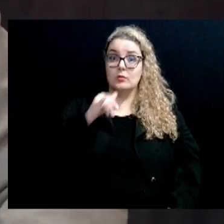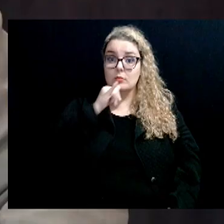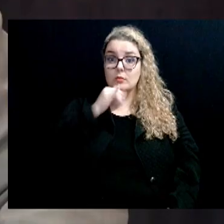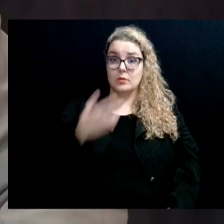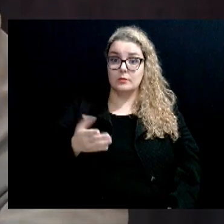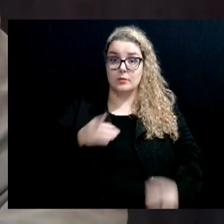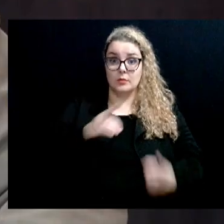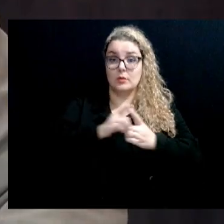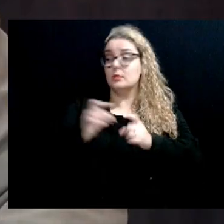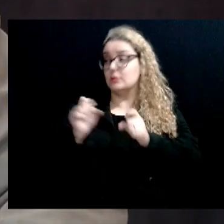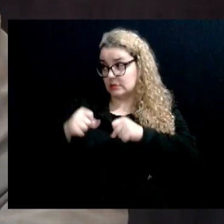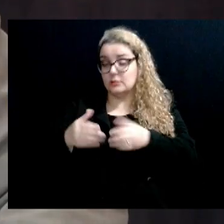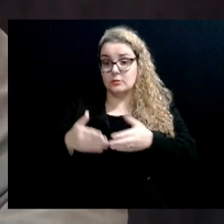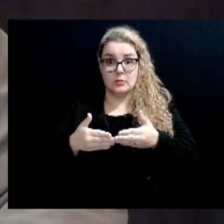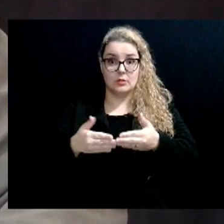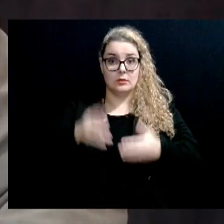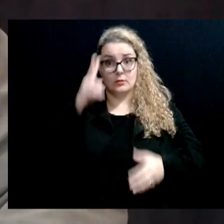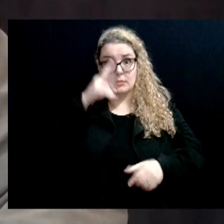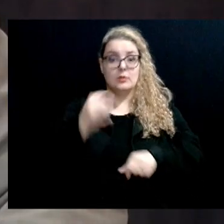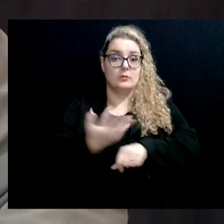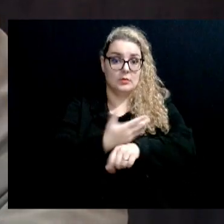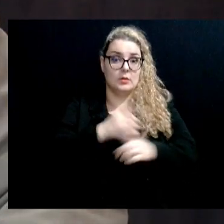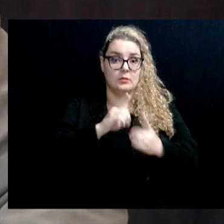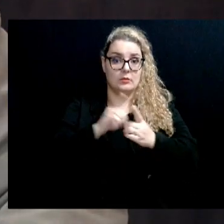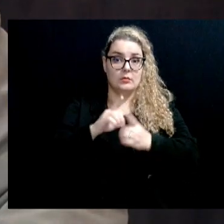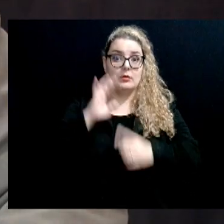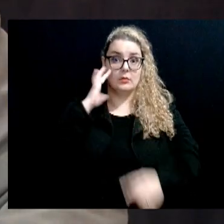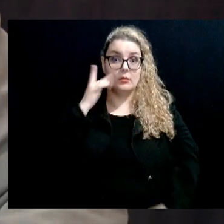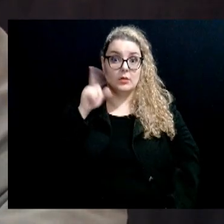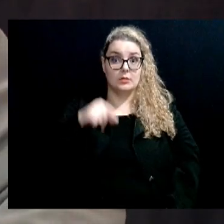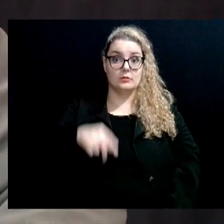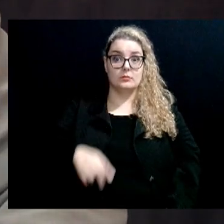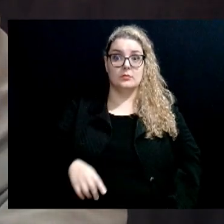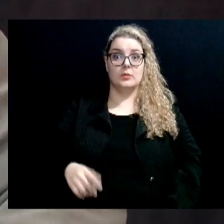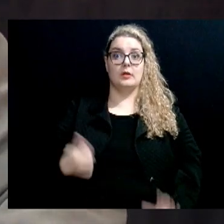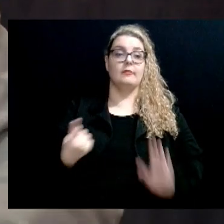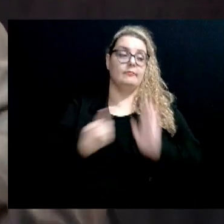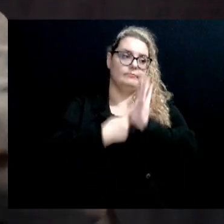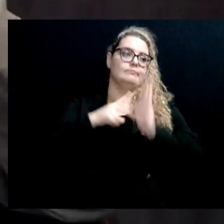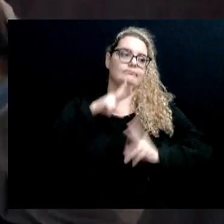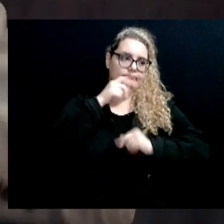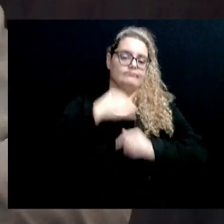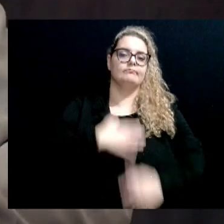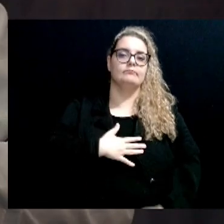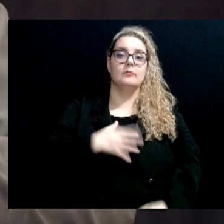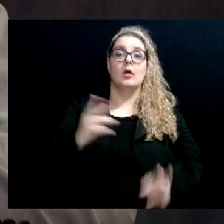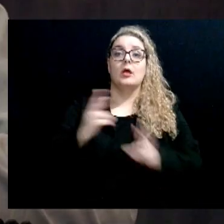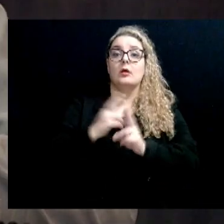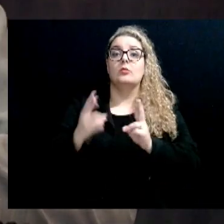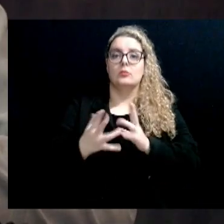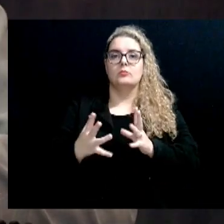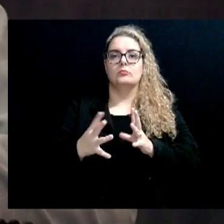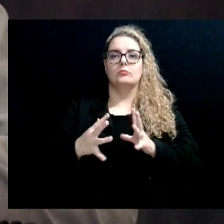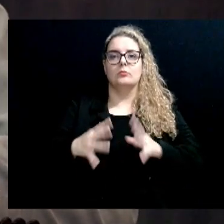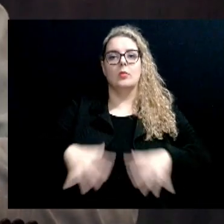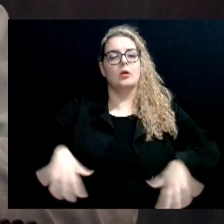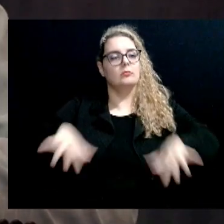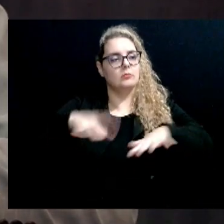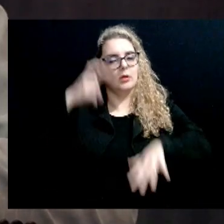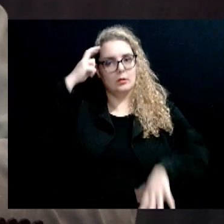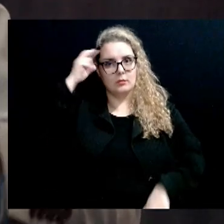uma das histórias mais emocionantes que eu já atendi. Eu acho que é um caso muito emblemático para mim, que tem tudo a ver com essa parte cultural. Uma vez eu fui atender uma